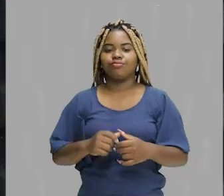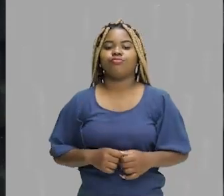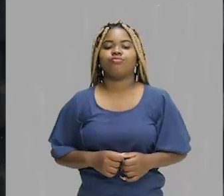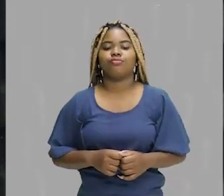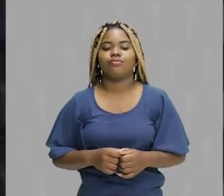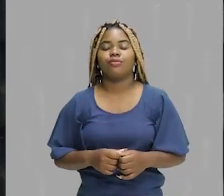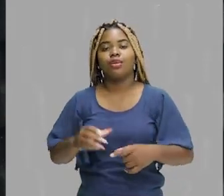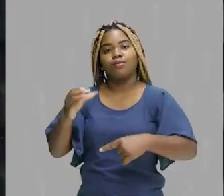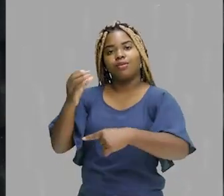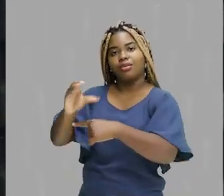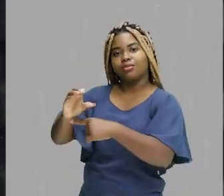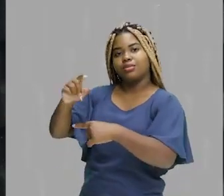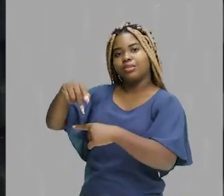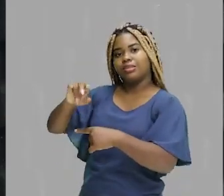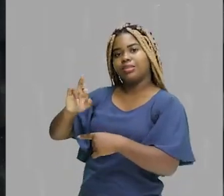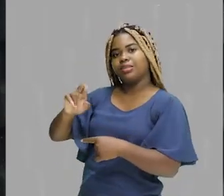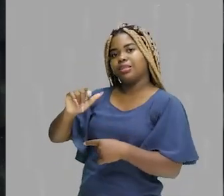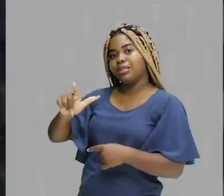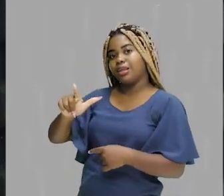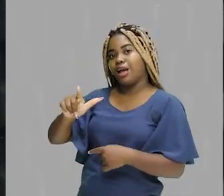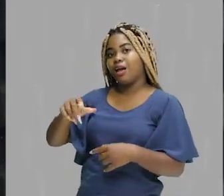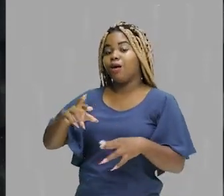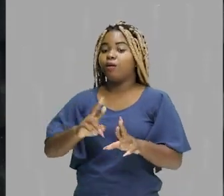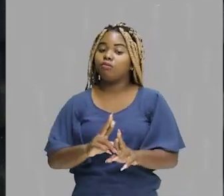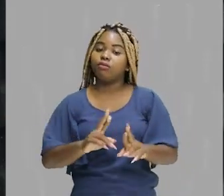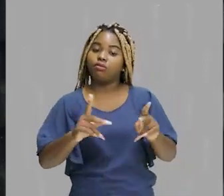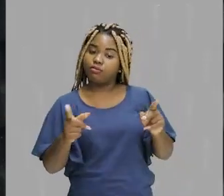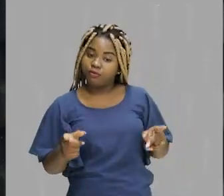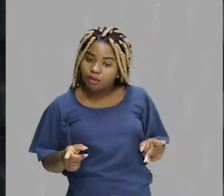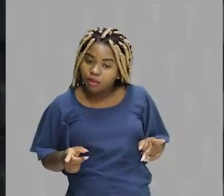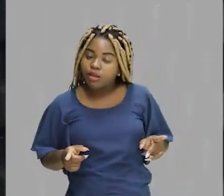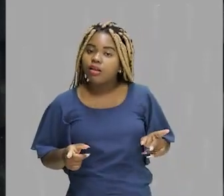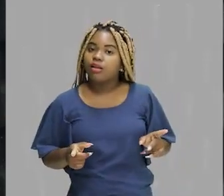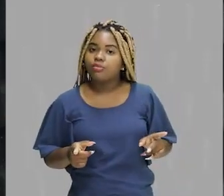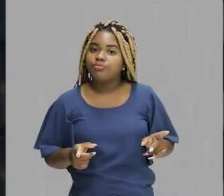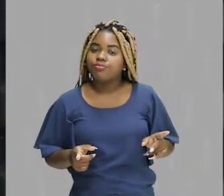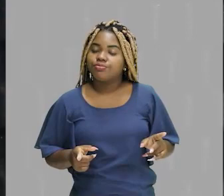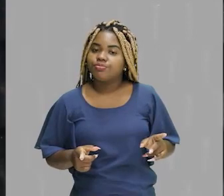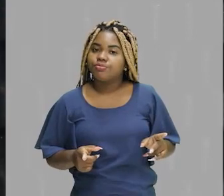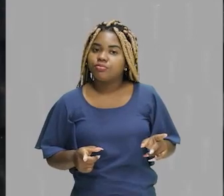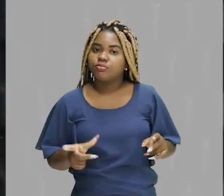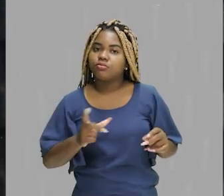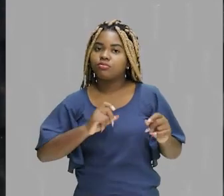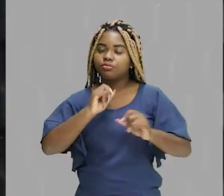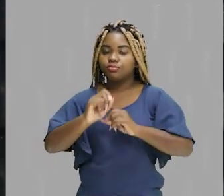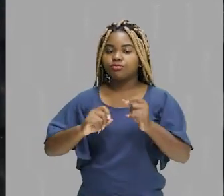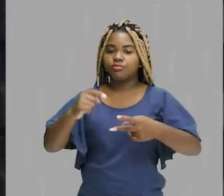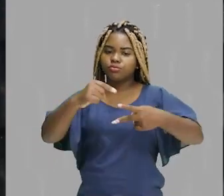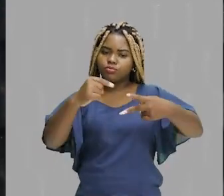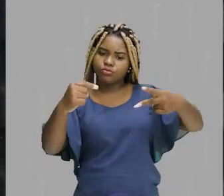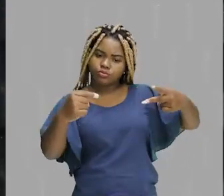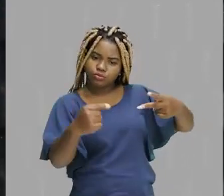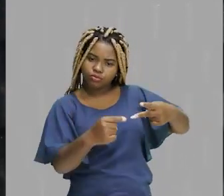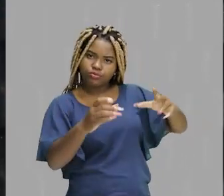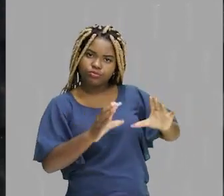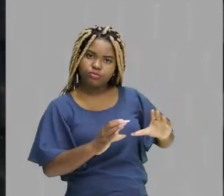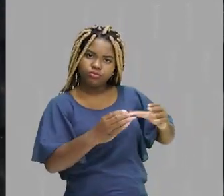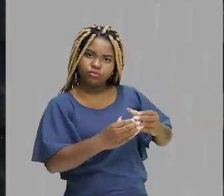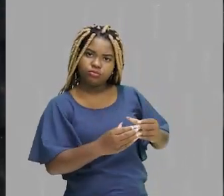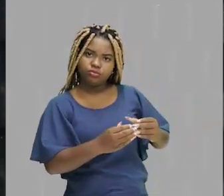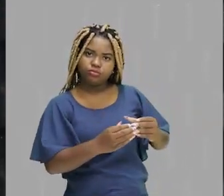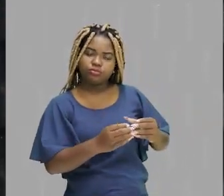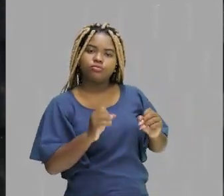presença do carbono quiral, carbono assimétrico, então vai gerar 2 compostos de mesma